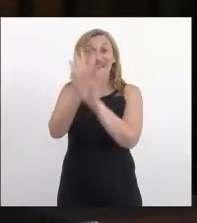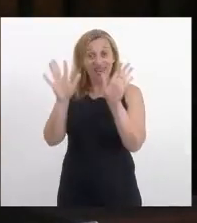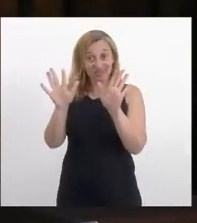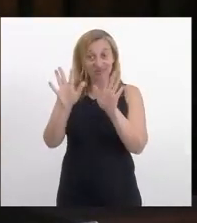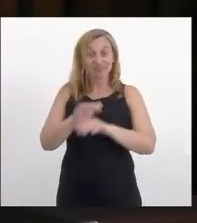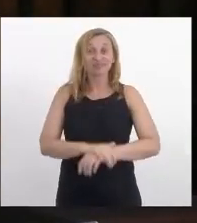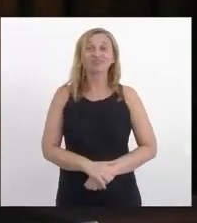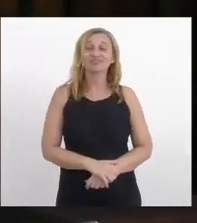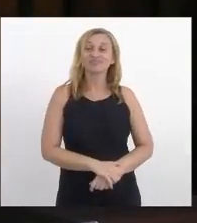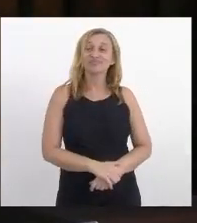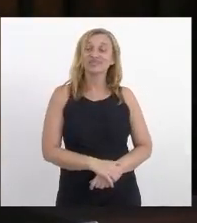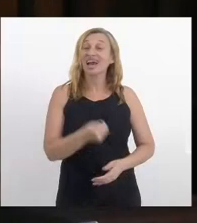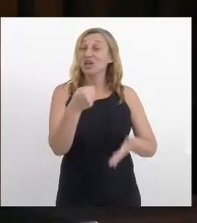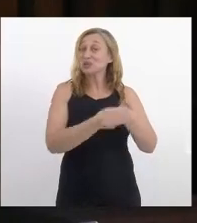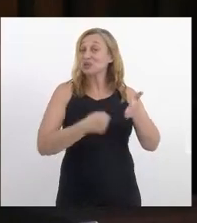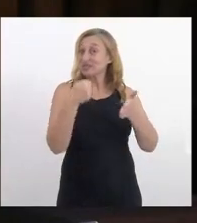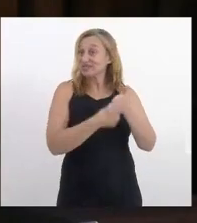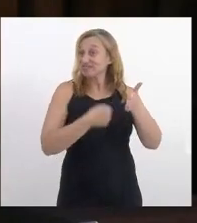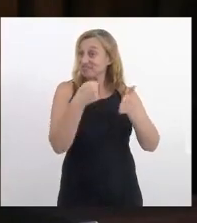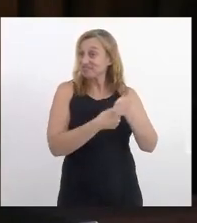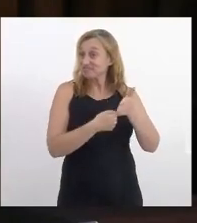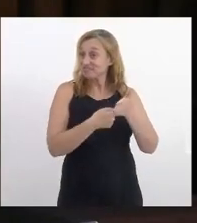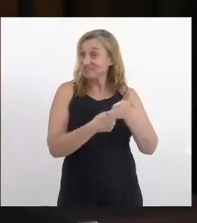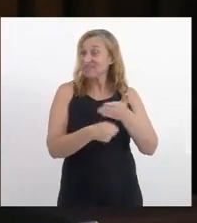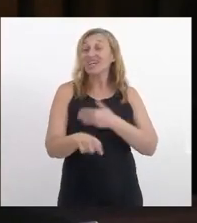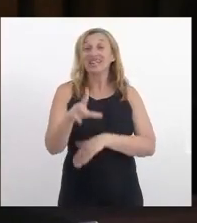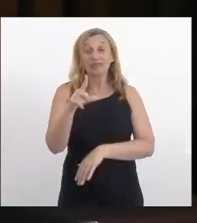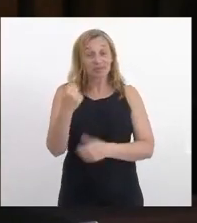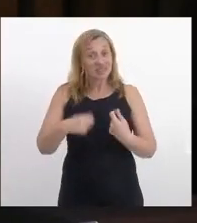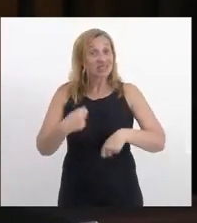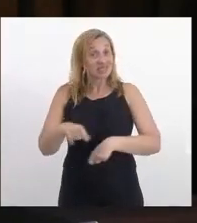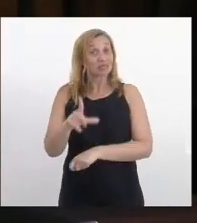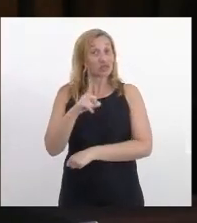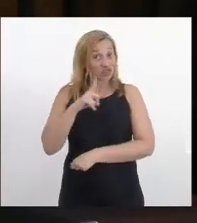né, a luta que temos que ter